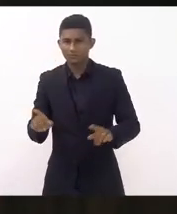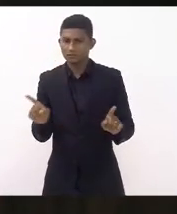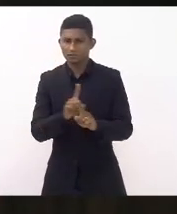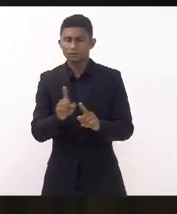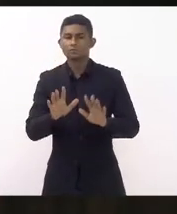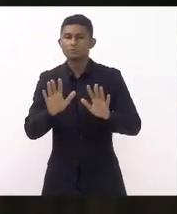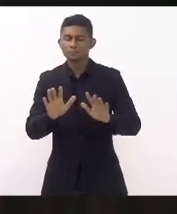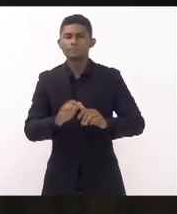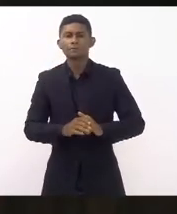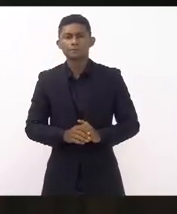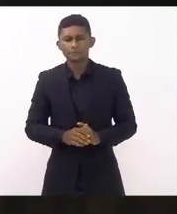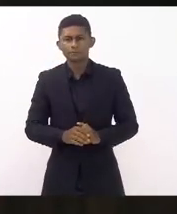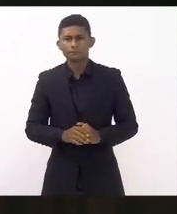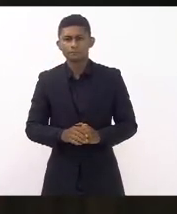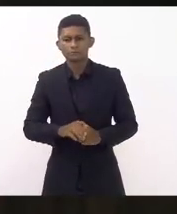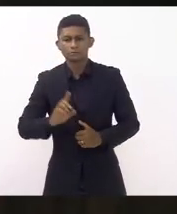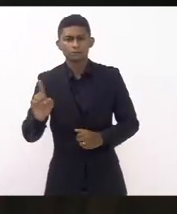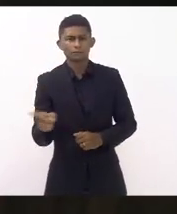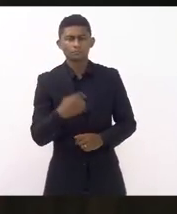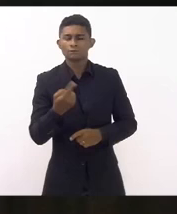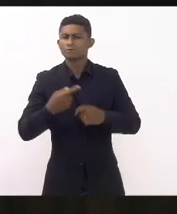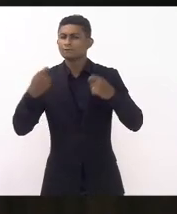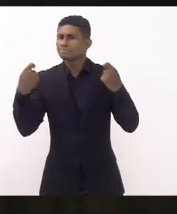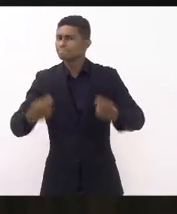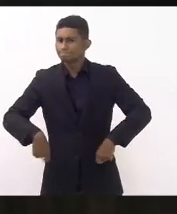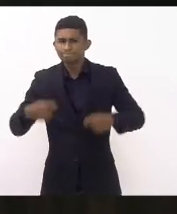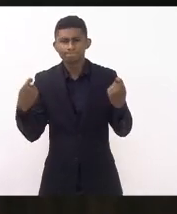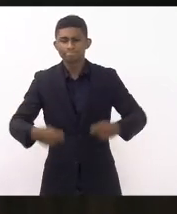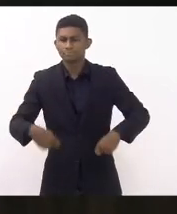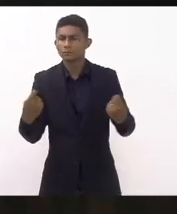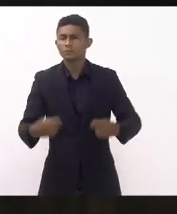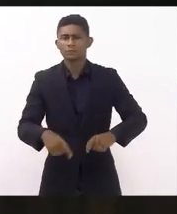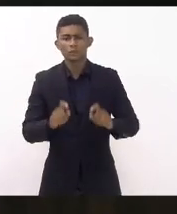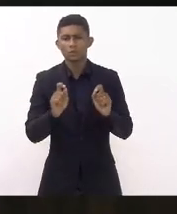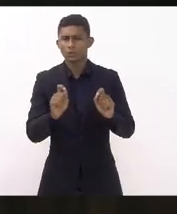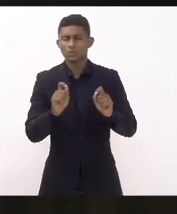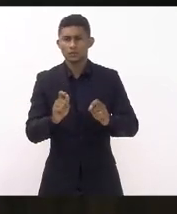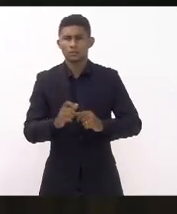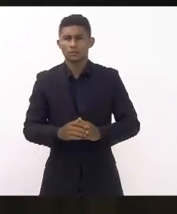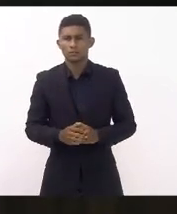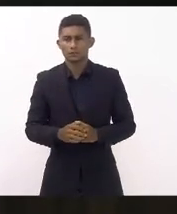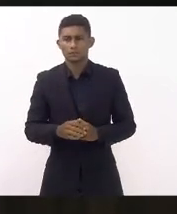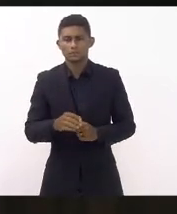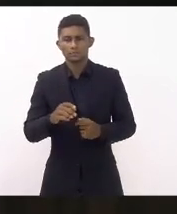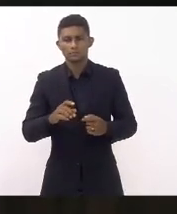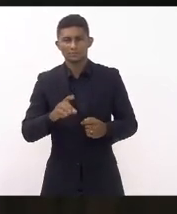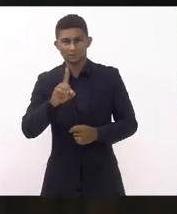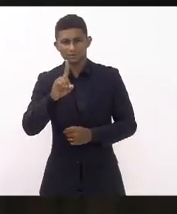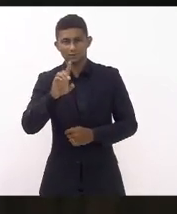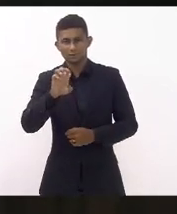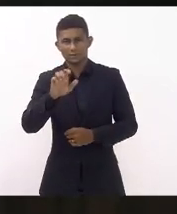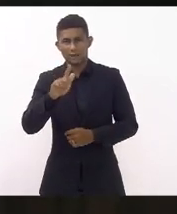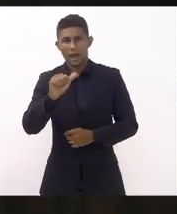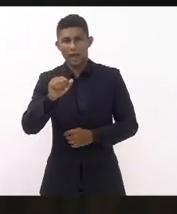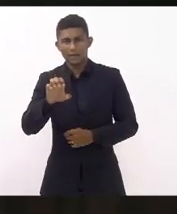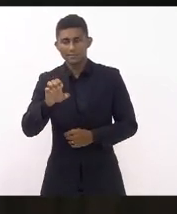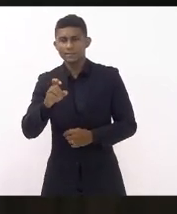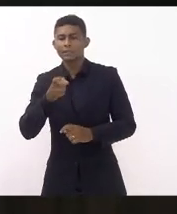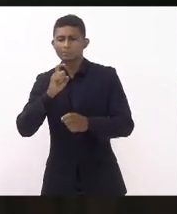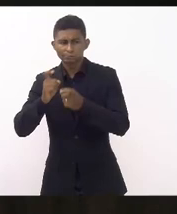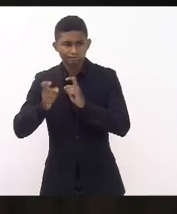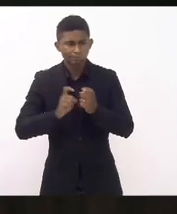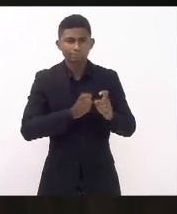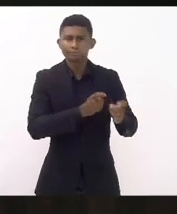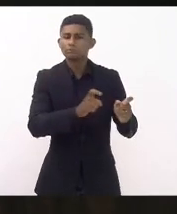gente precisa tratar e discutir as questões do Degasi ponto a ponto,